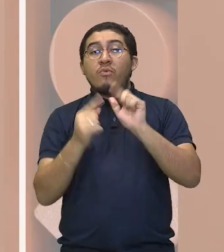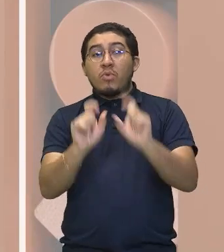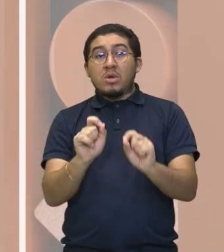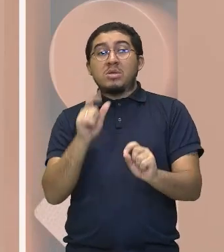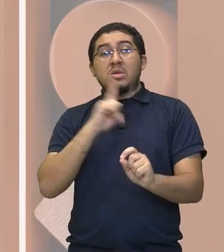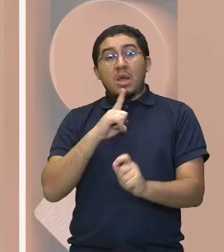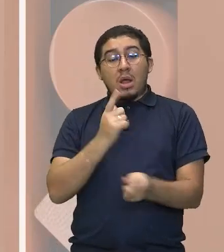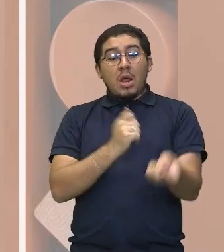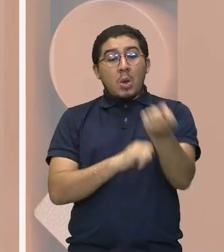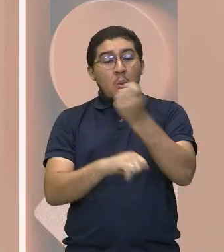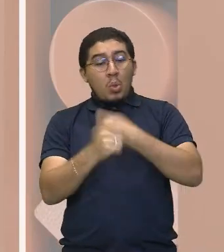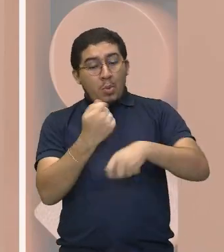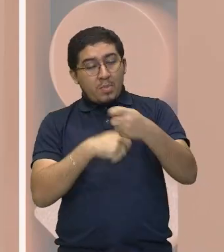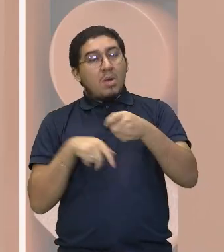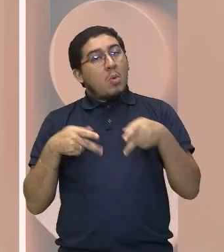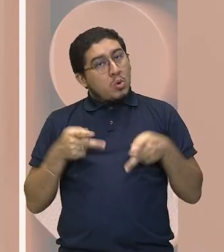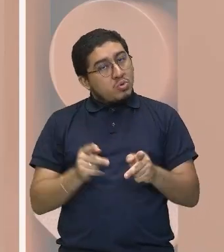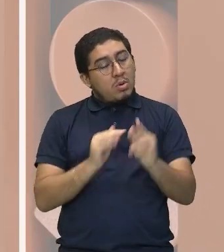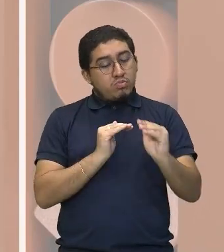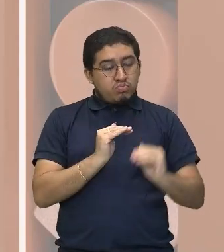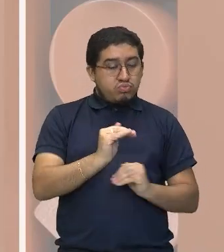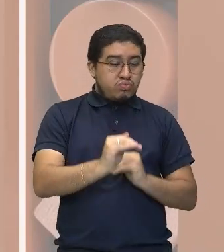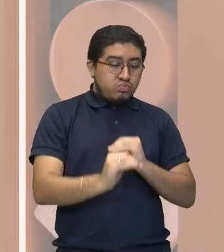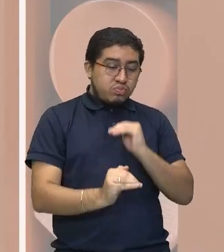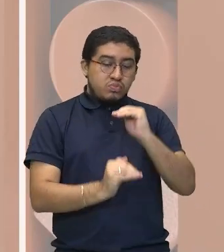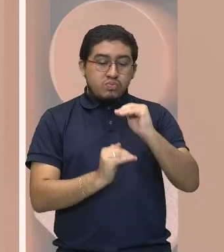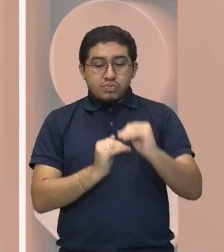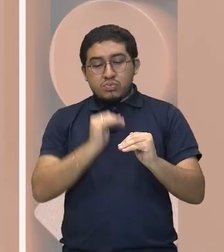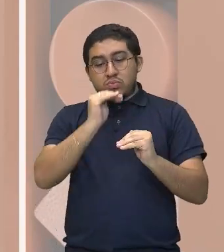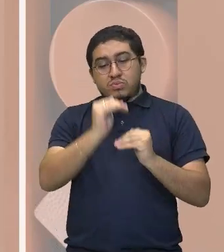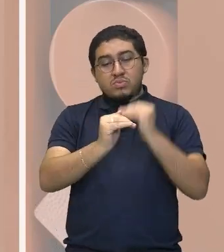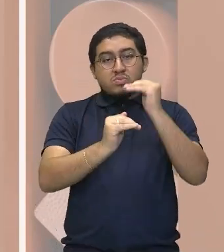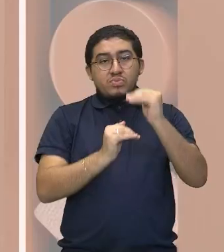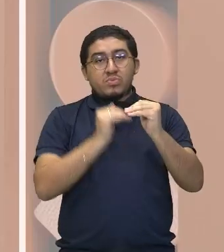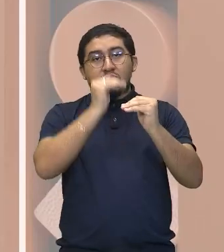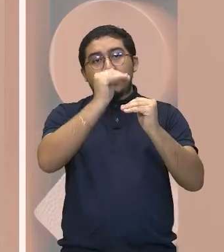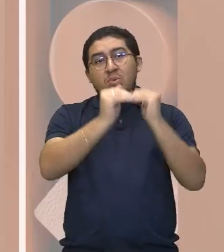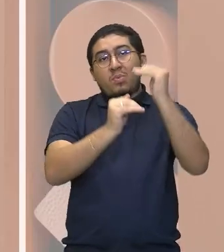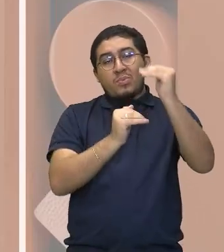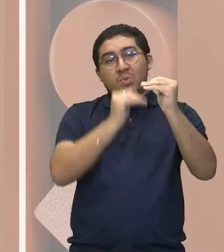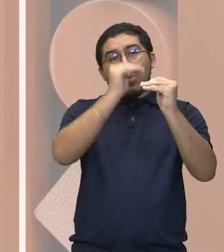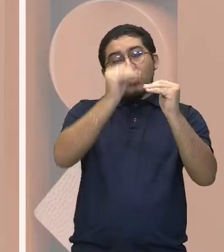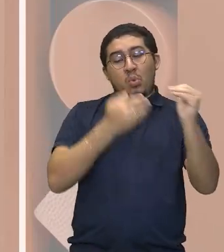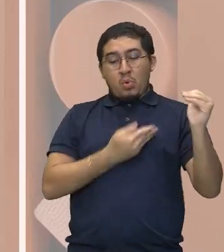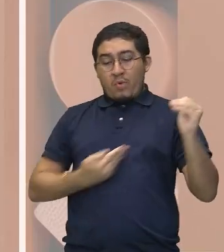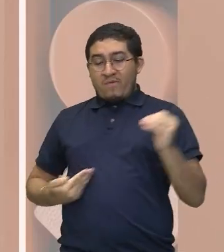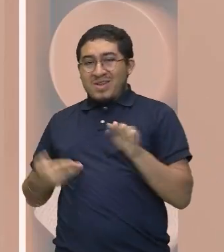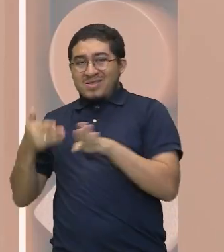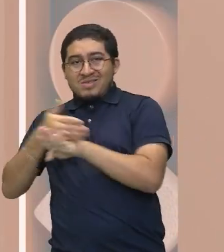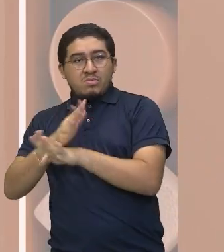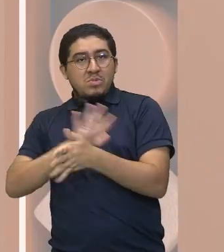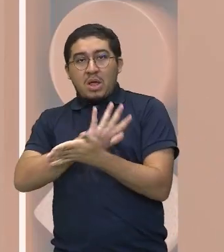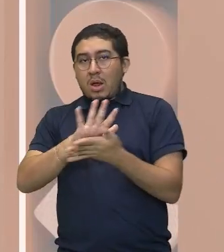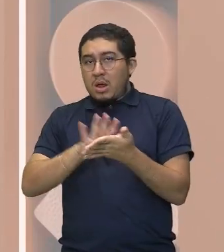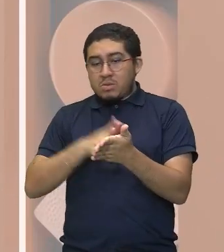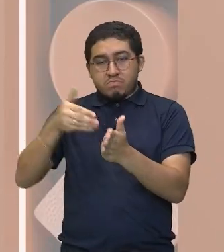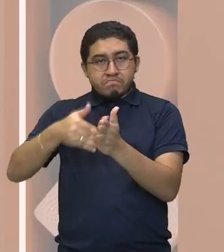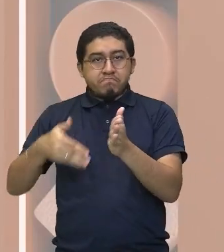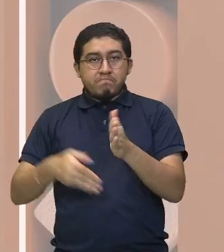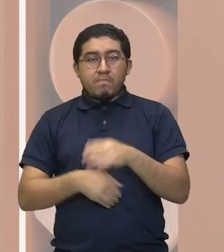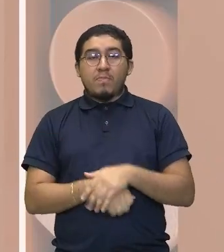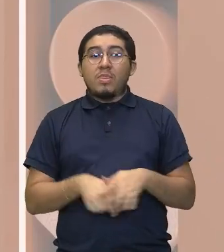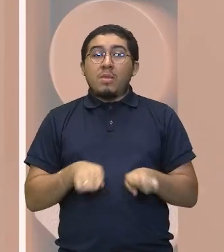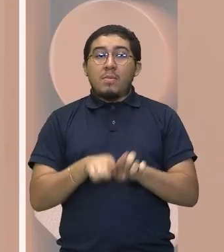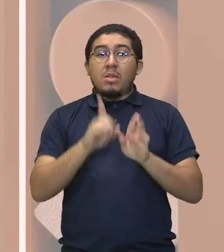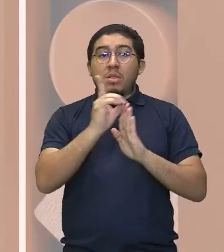ela prevalecesse, ela caminhasse sem a intervenção estatal. E nesse mesmo período ali na década de 80